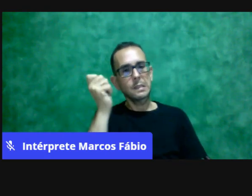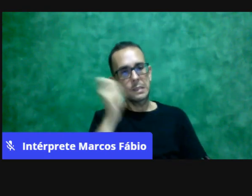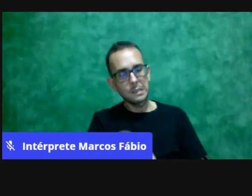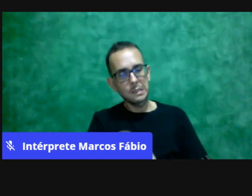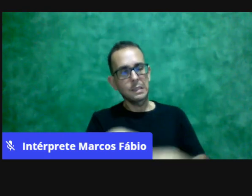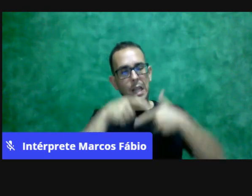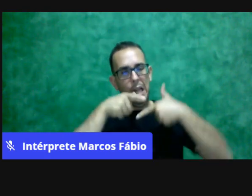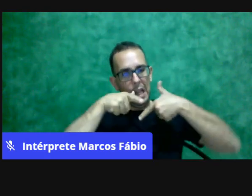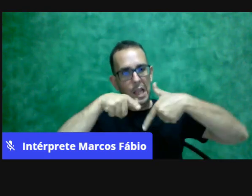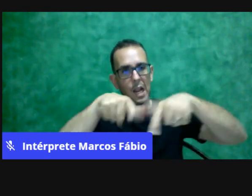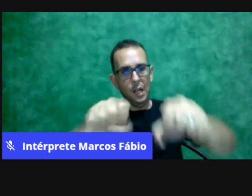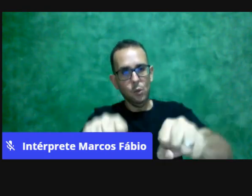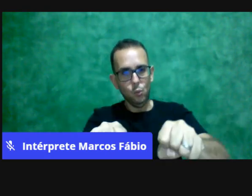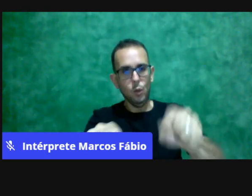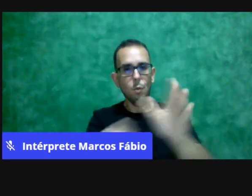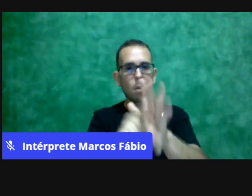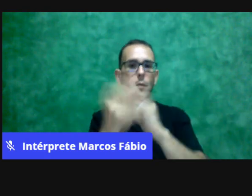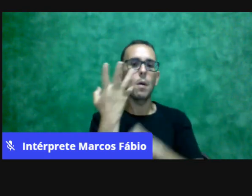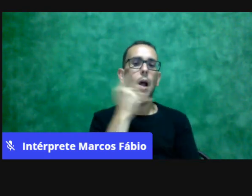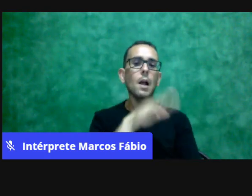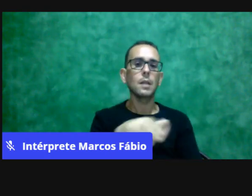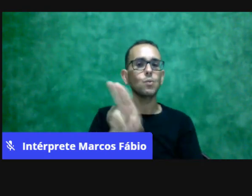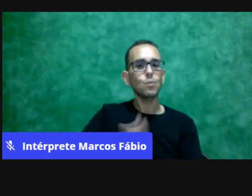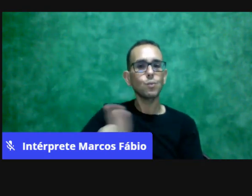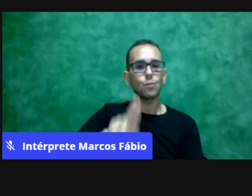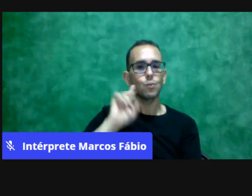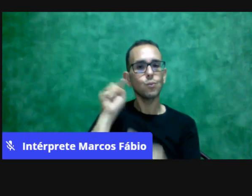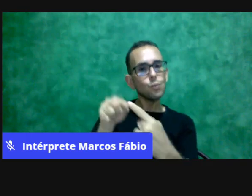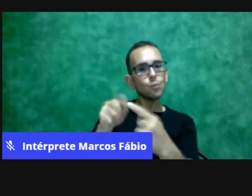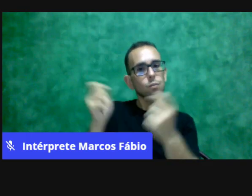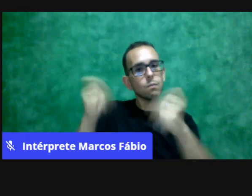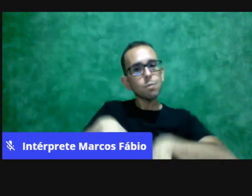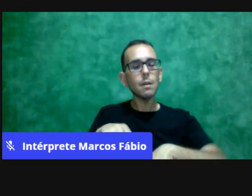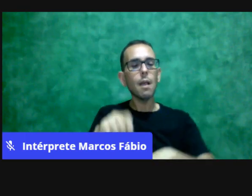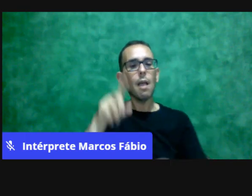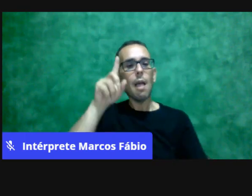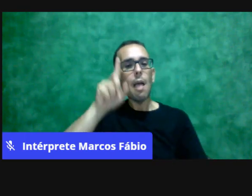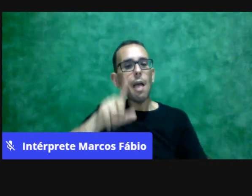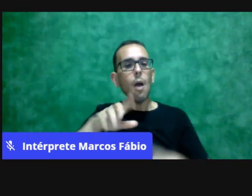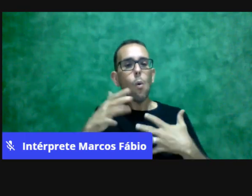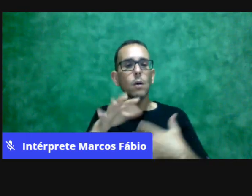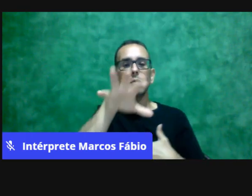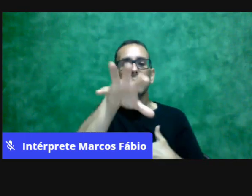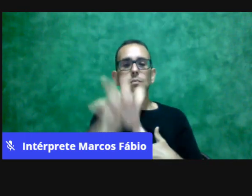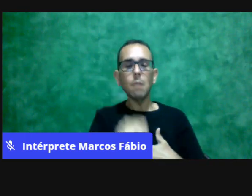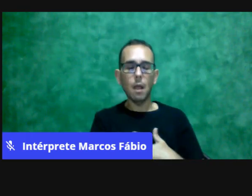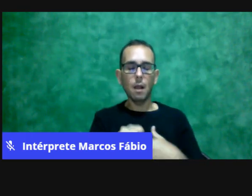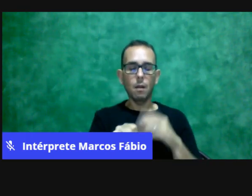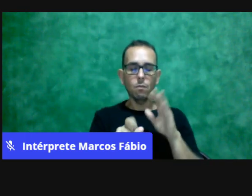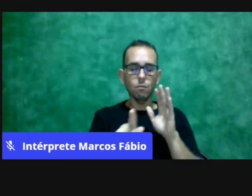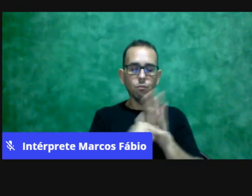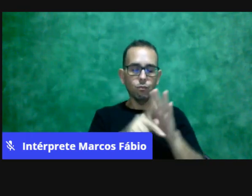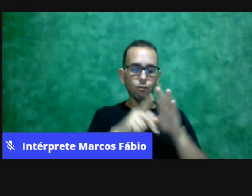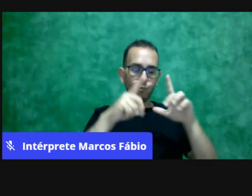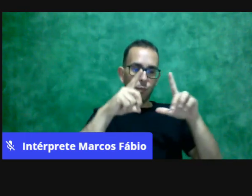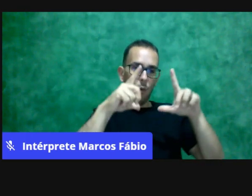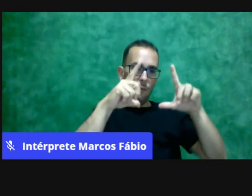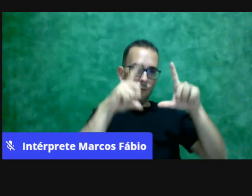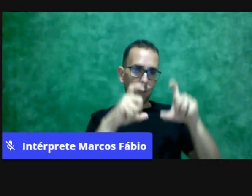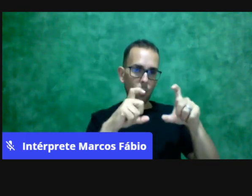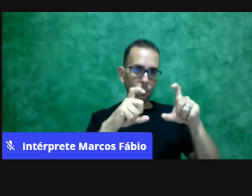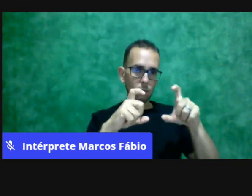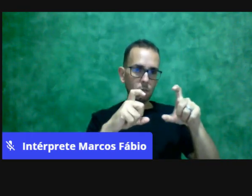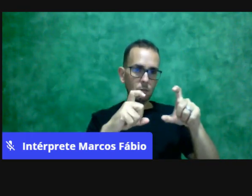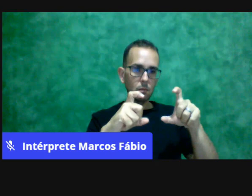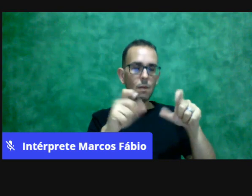as crianças, né? Uma das mais usadas é quando a gente pega a própria foto, a figura do livro e